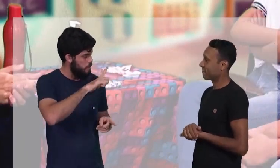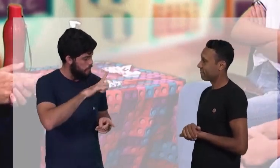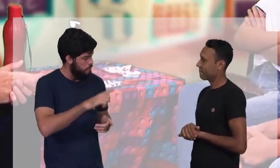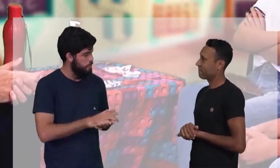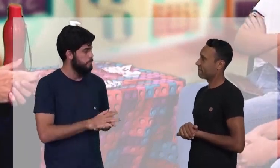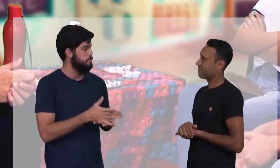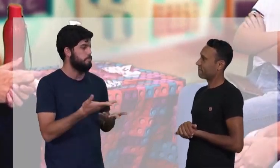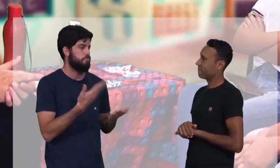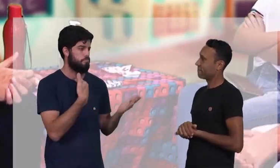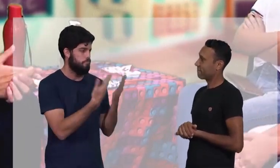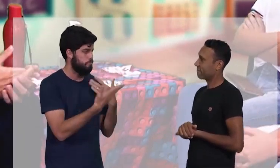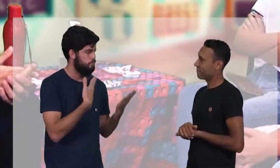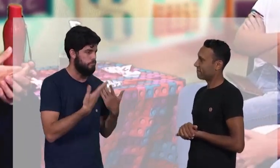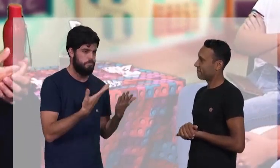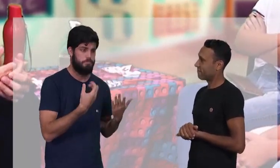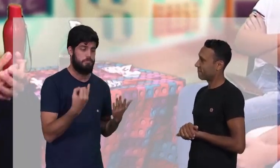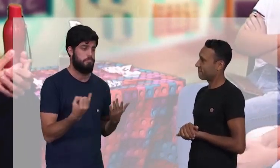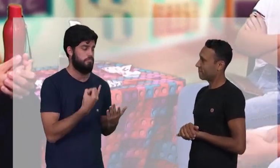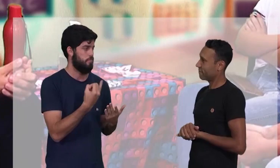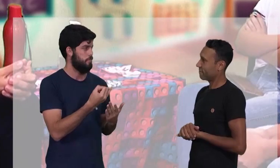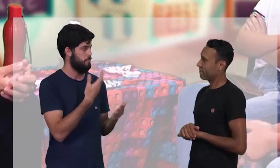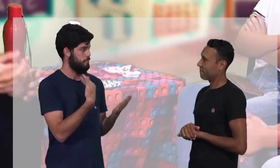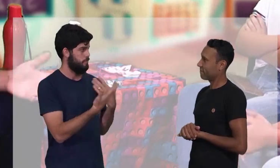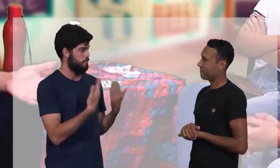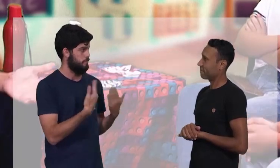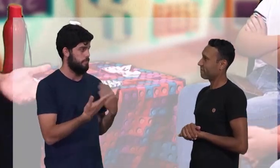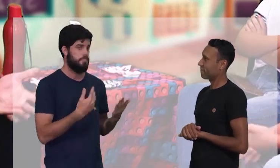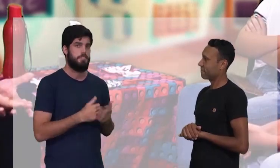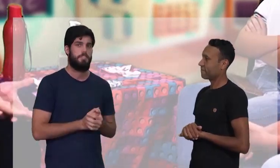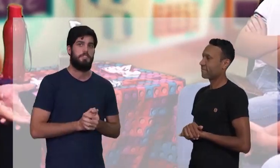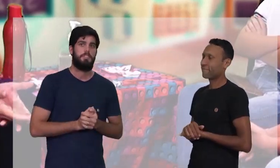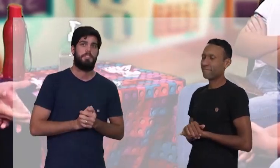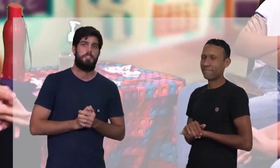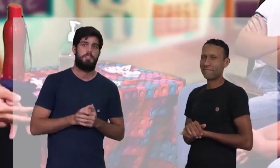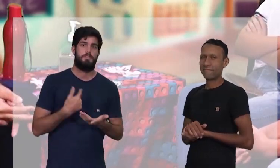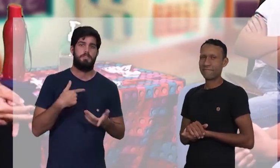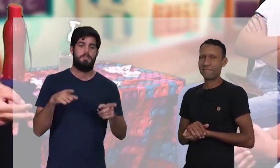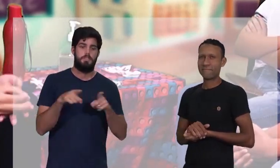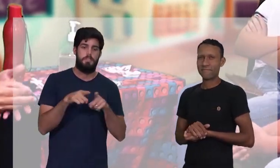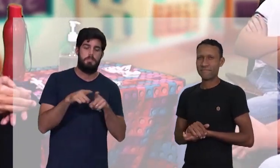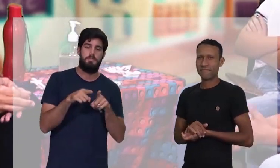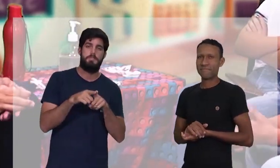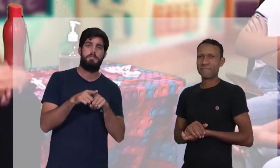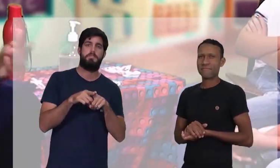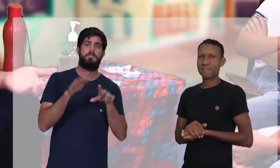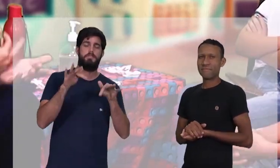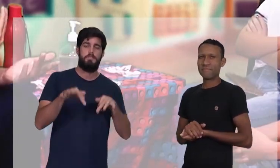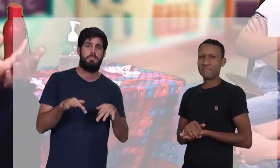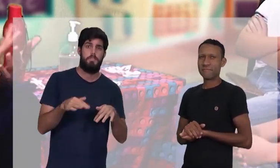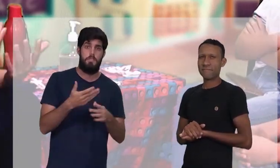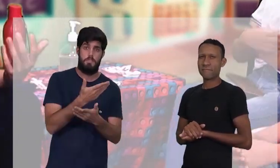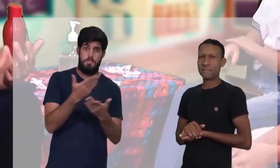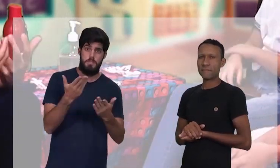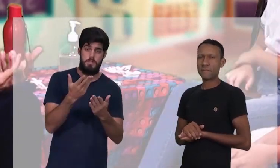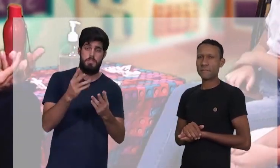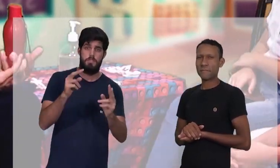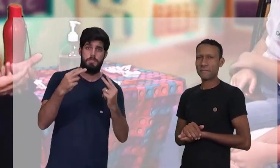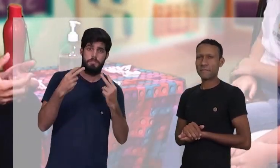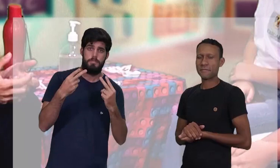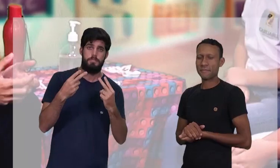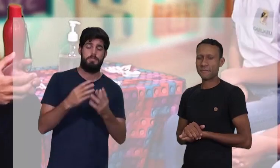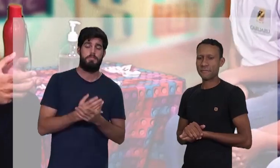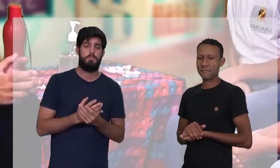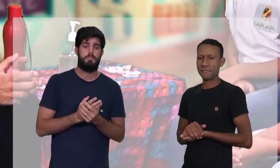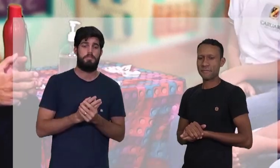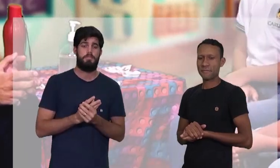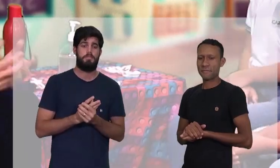um bate-papo aqui muito rico entre nós. E deixar uma mensagem final também, né? Como vocês podem ver do que eles falaram